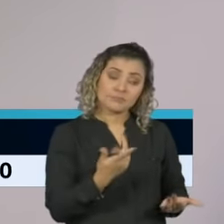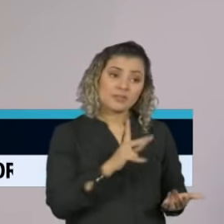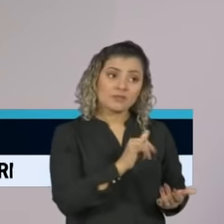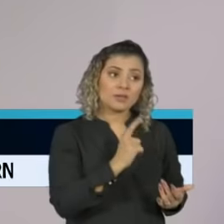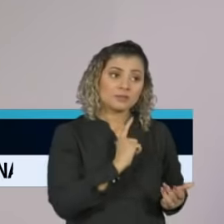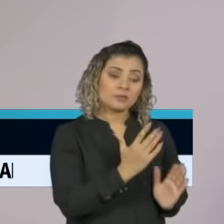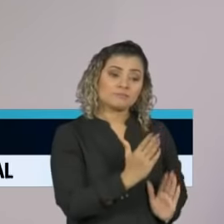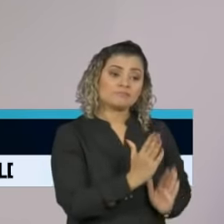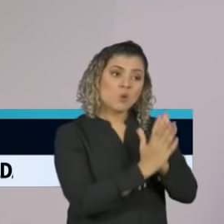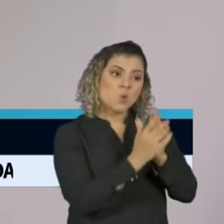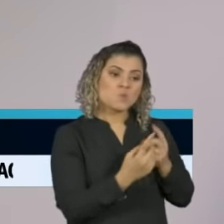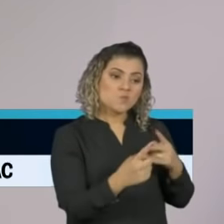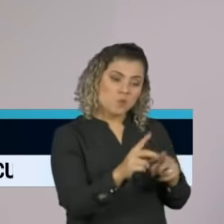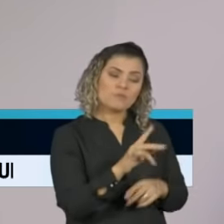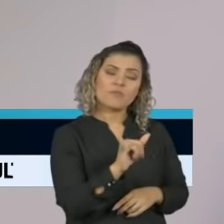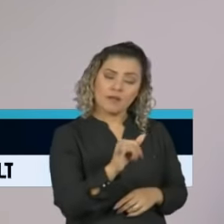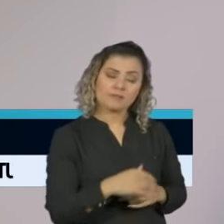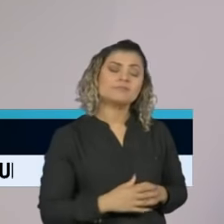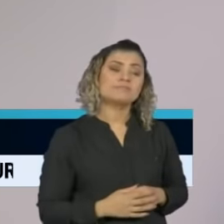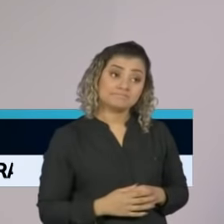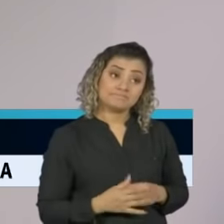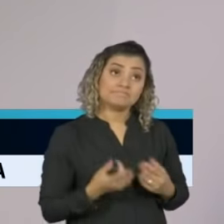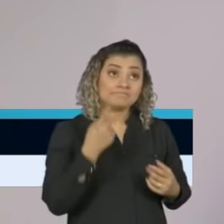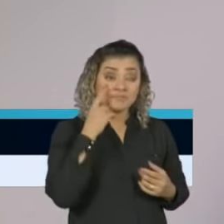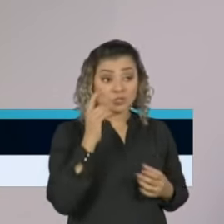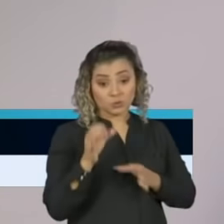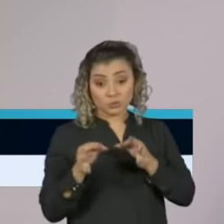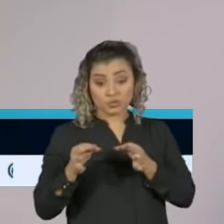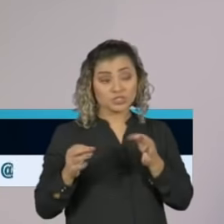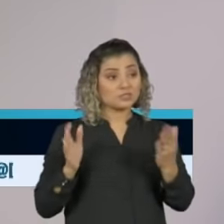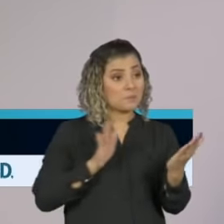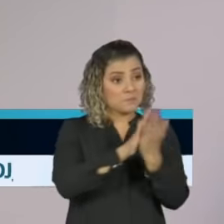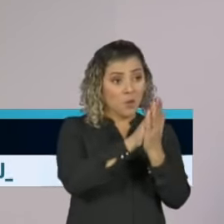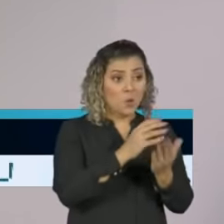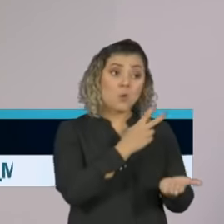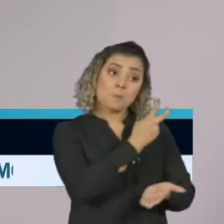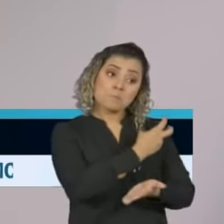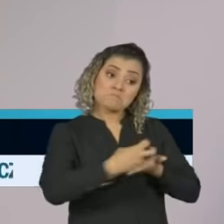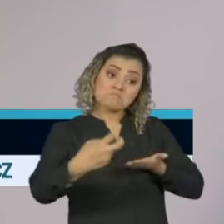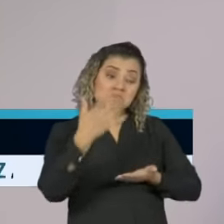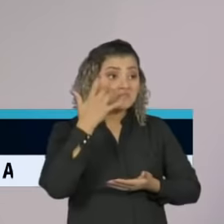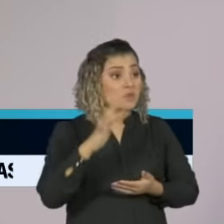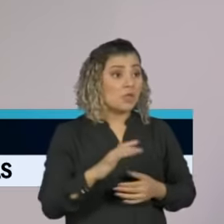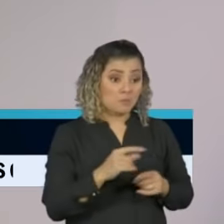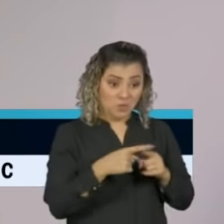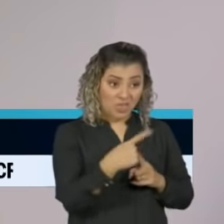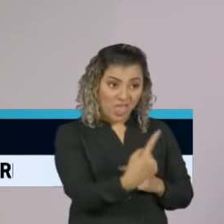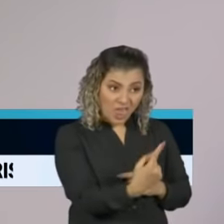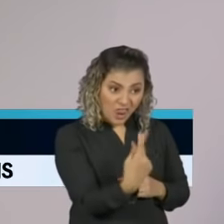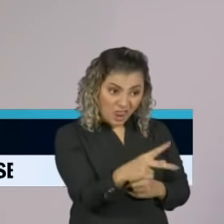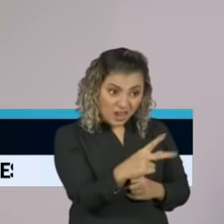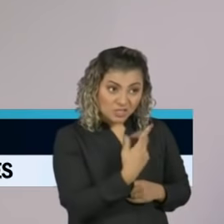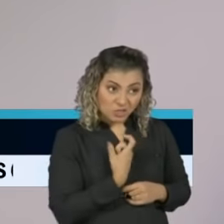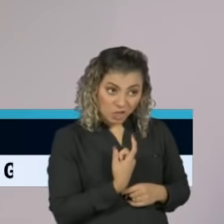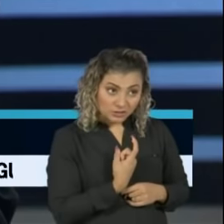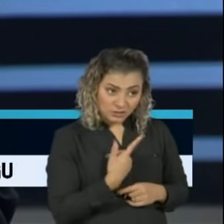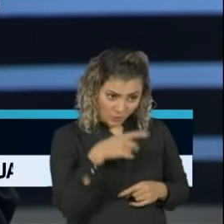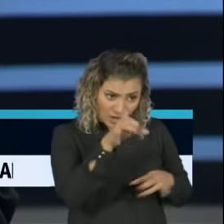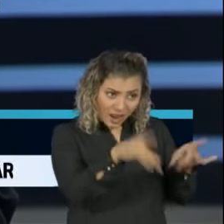confrontado de alguma forma, ou através da justiça, ou através do impeachment, porque voluntariamente não